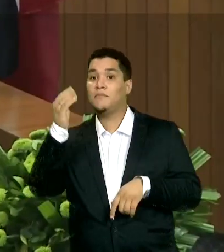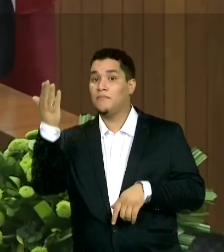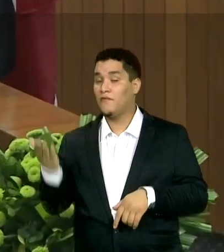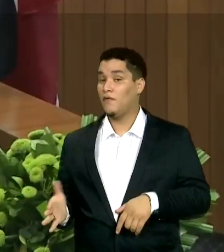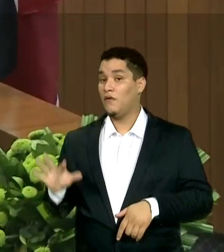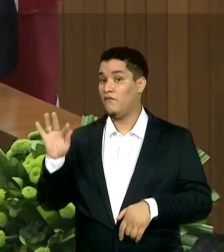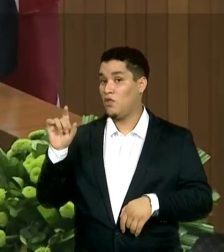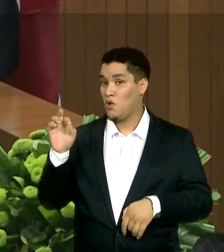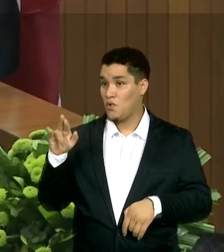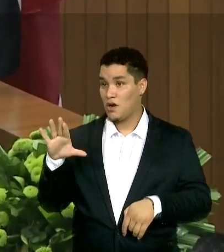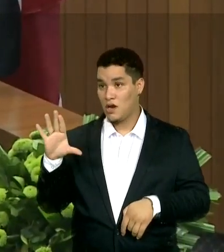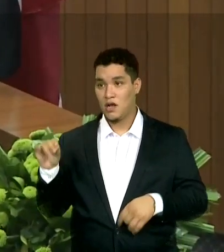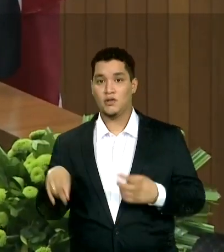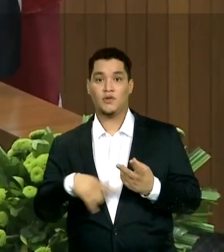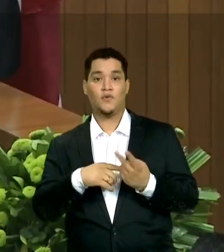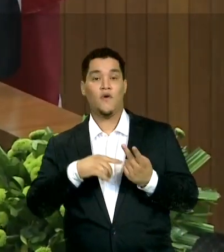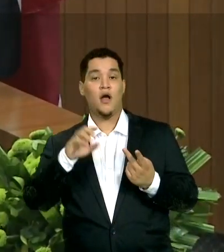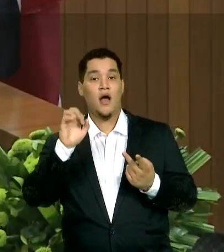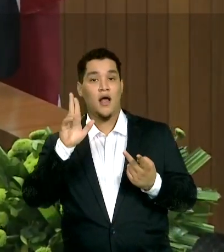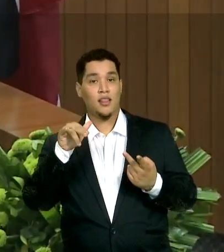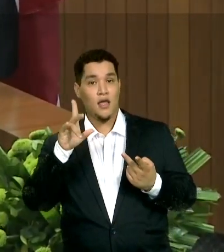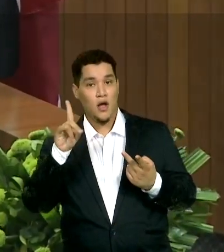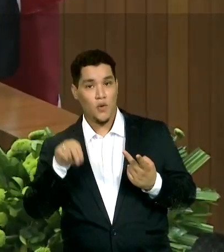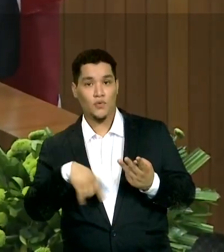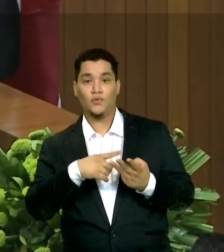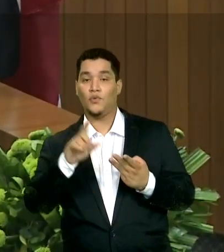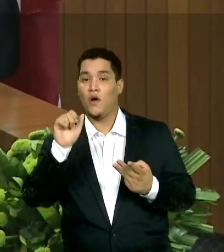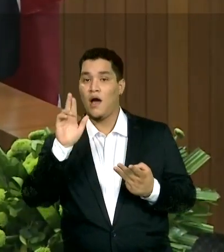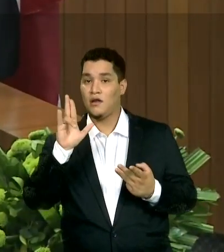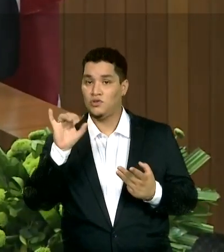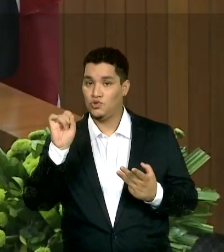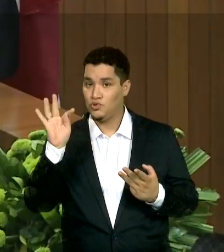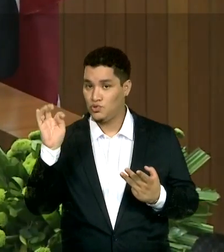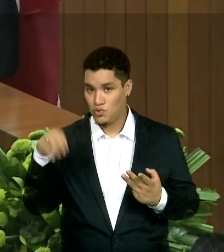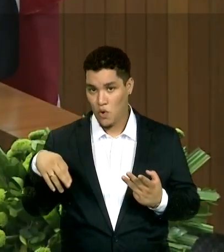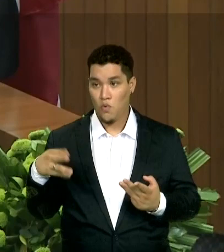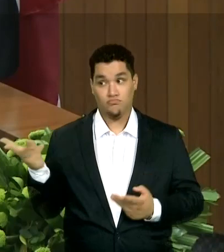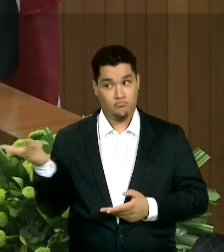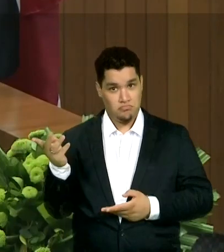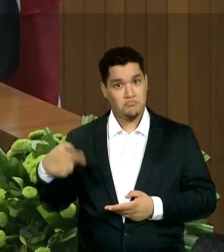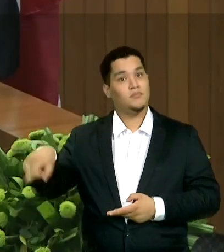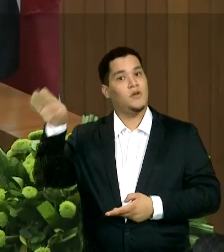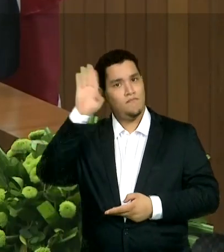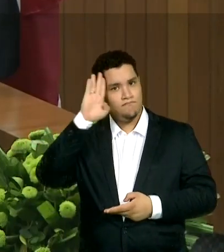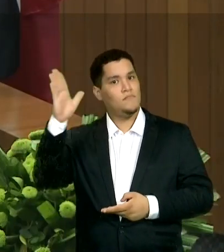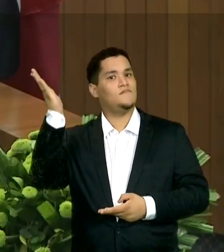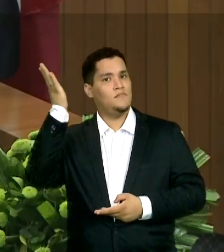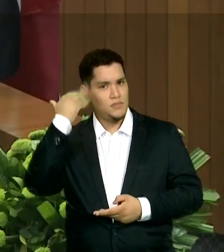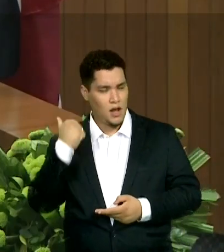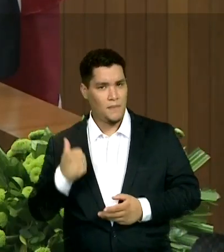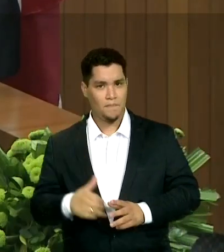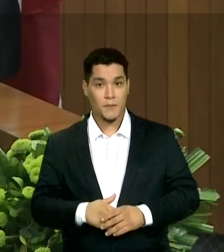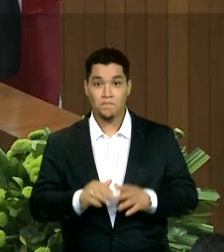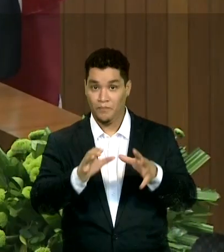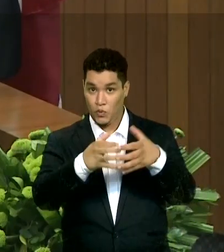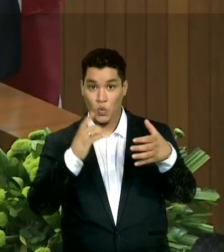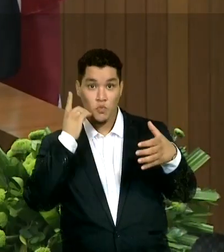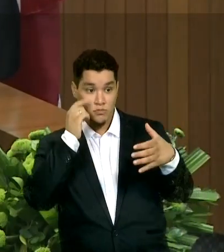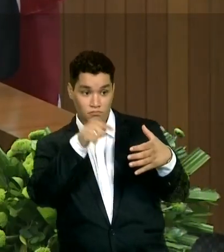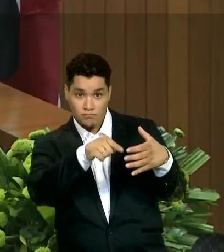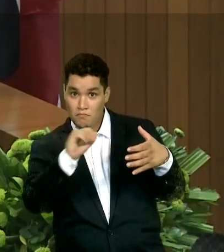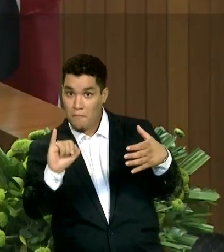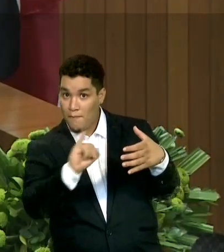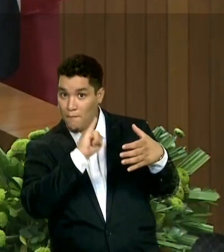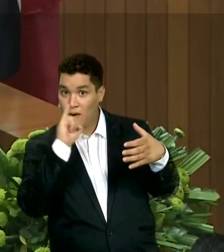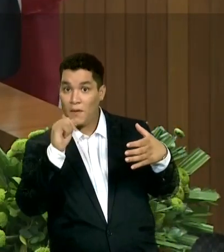Neto, deputado Arnaldo Melo, deputado Ariston. Então, essa frente ela tem uma importância muito grande porque ela dá